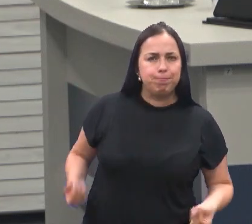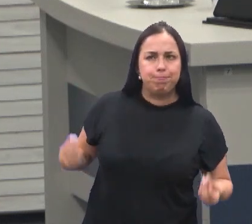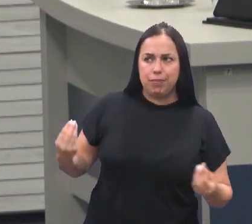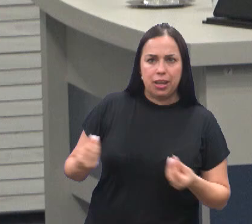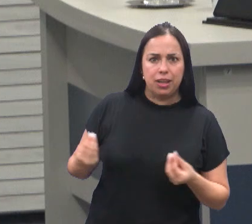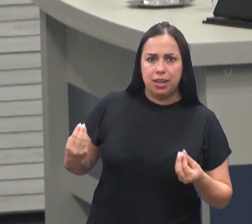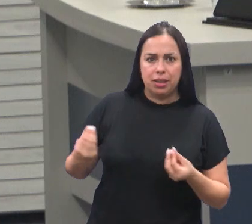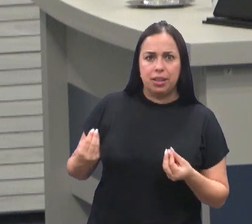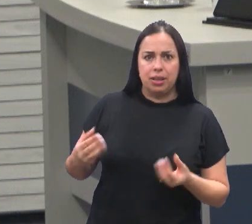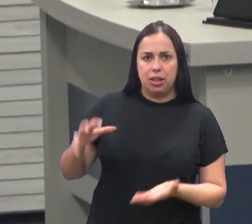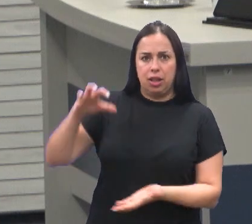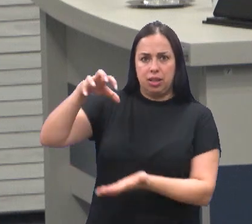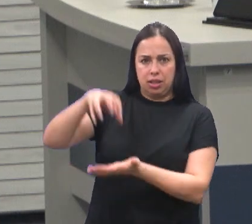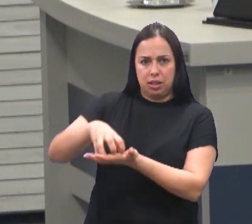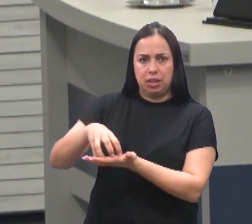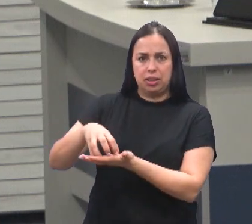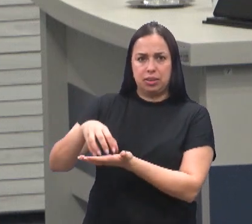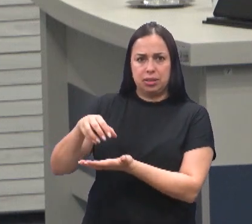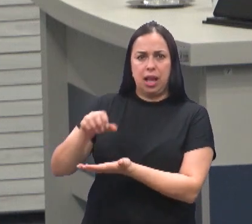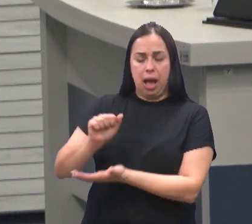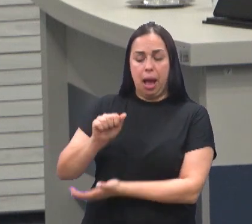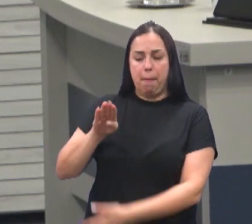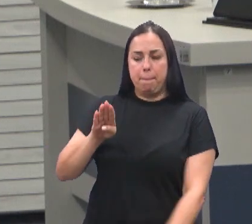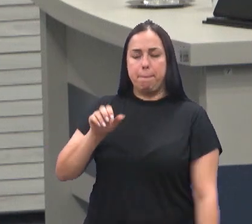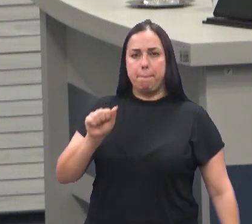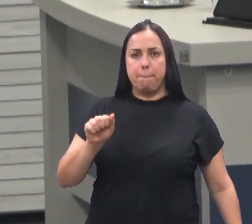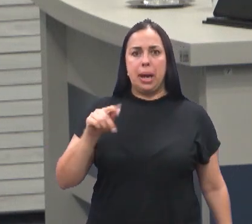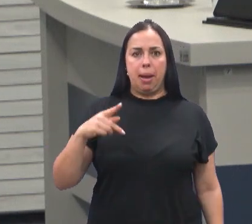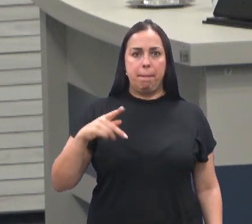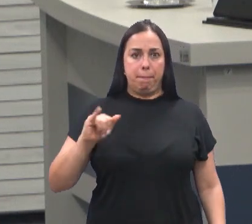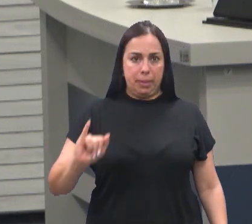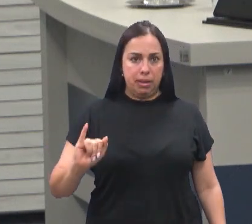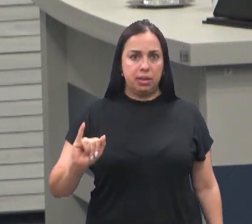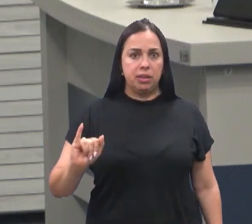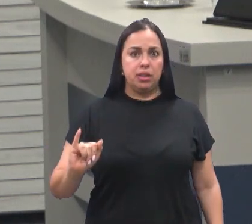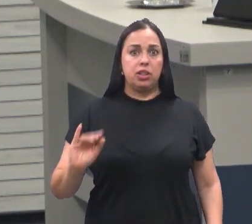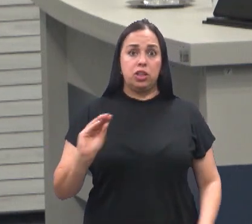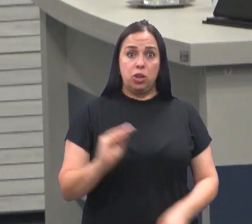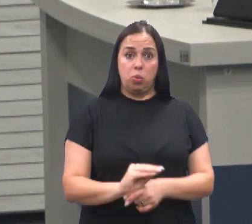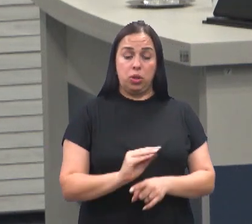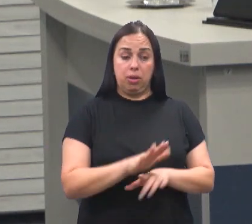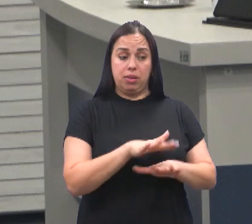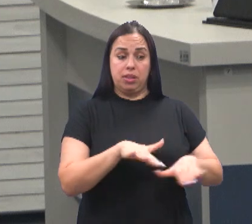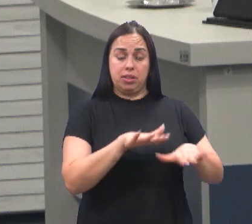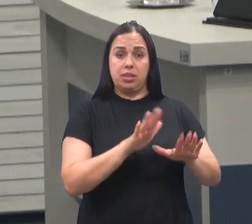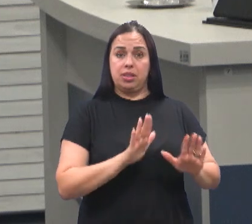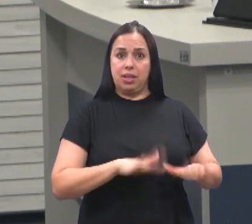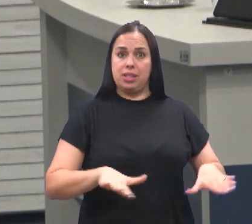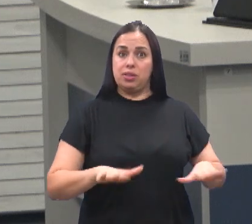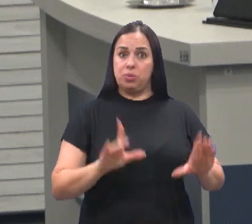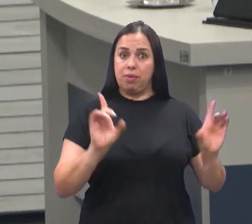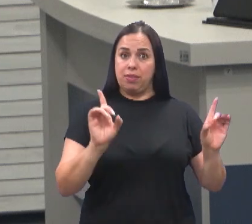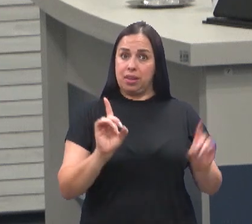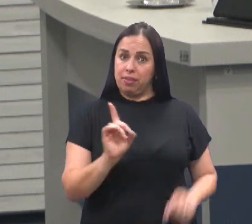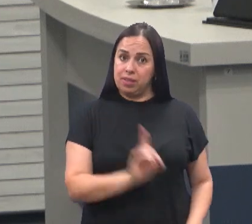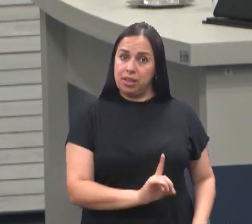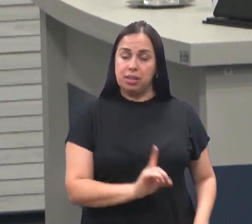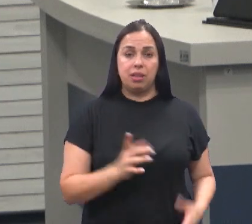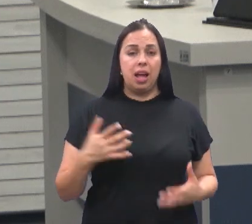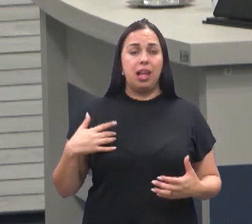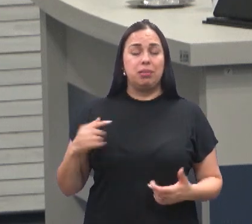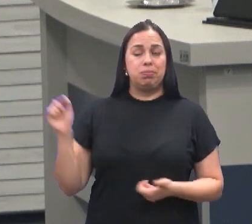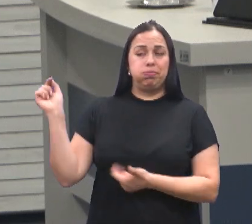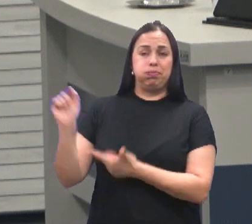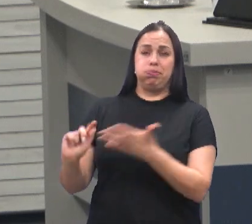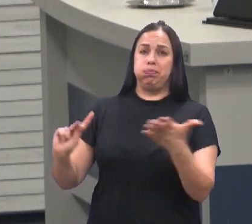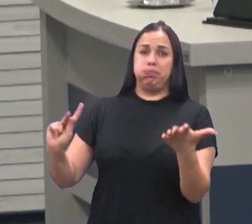gestão da ABRAP com as pessoas que cuidam das crianças com deficiência, é enorme. Então, não dá para a gente aceitar a